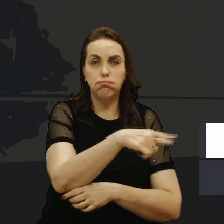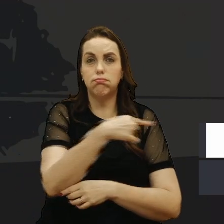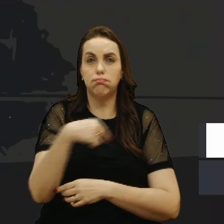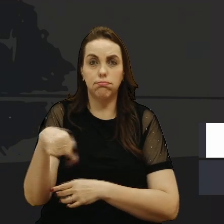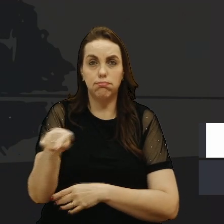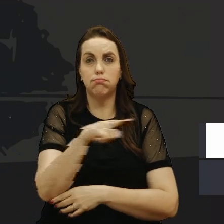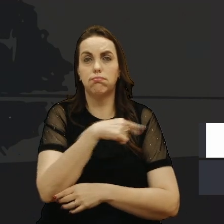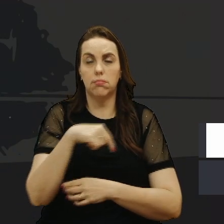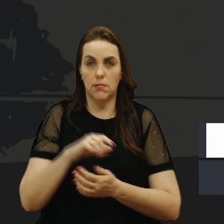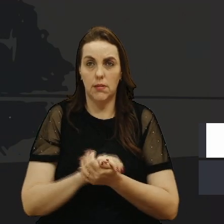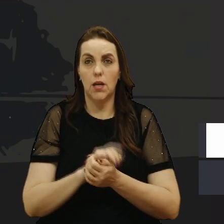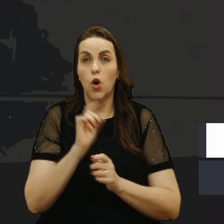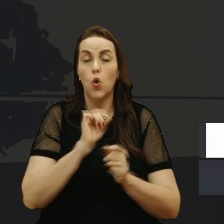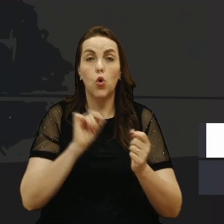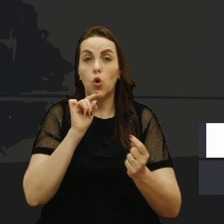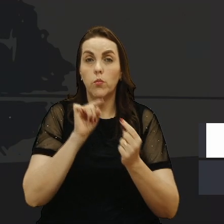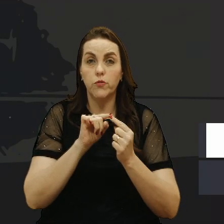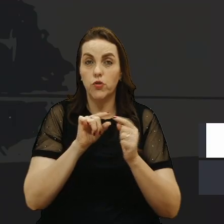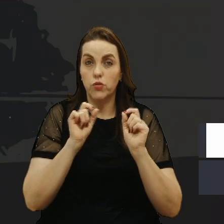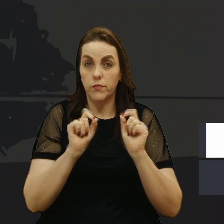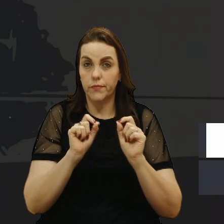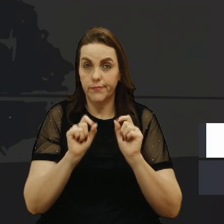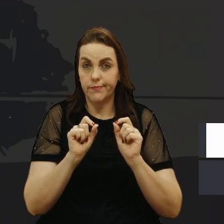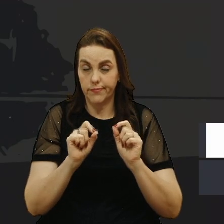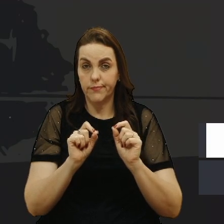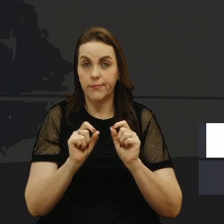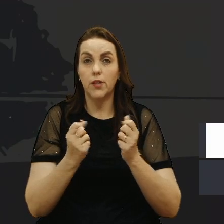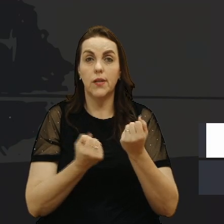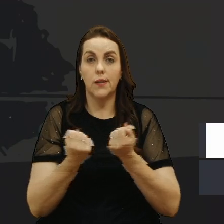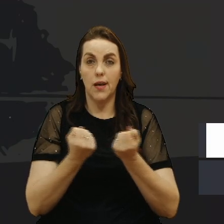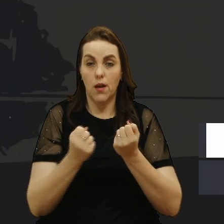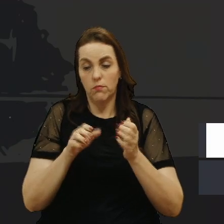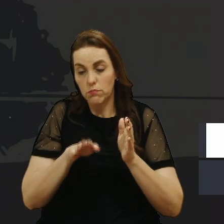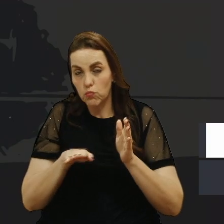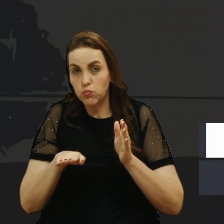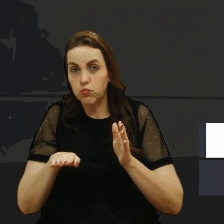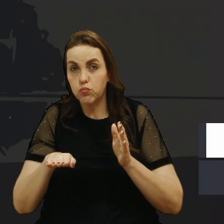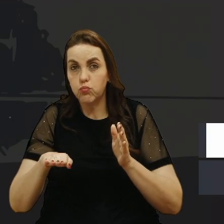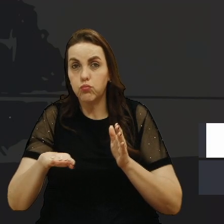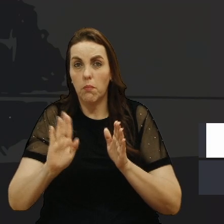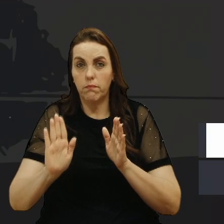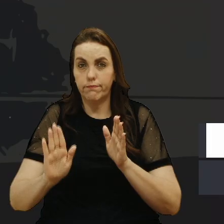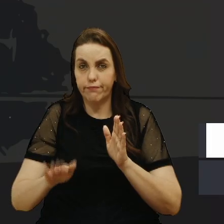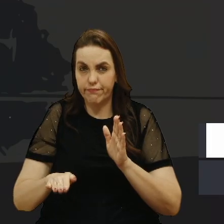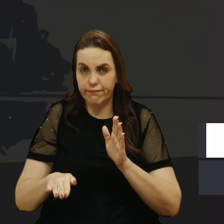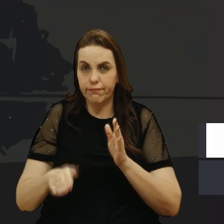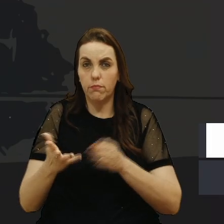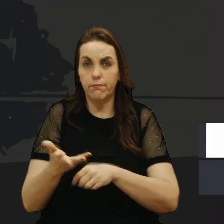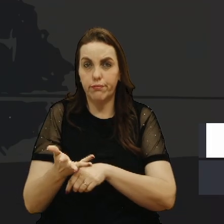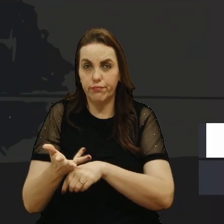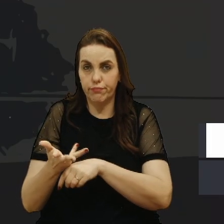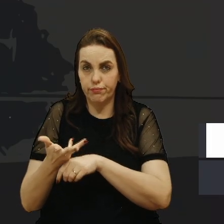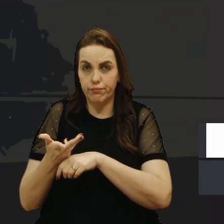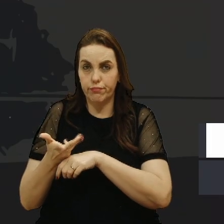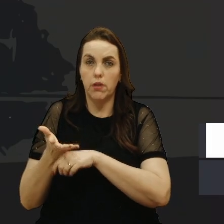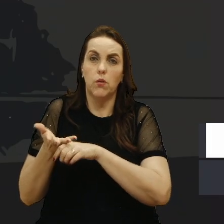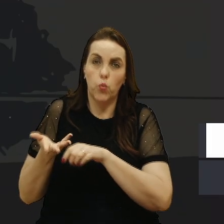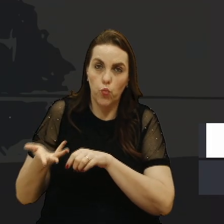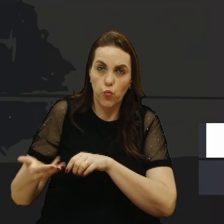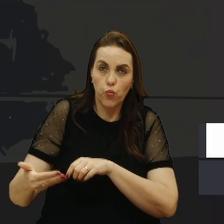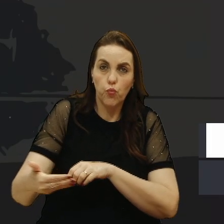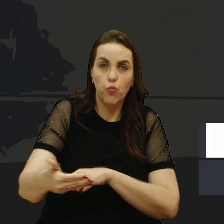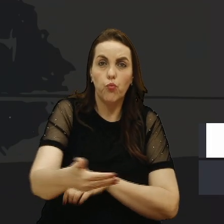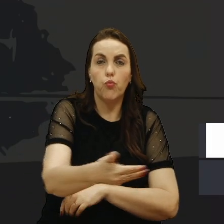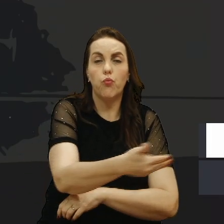cruzamento. A ideia é que você entre na rotatória, você acelere, consiga desacelerar e cruzar a rodovia